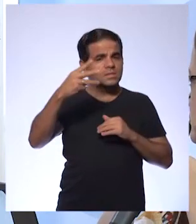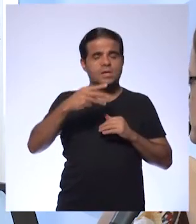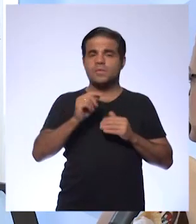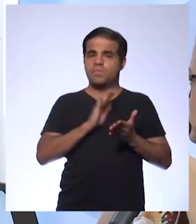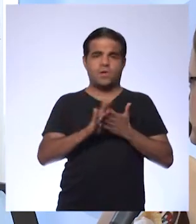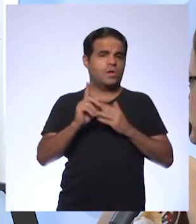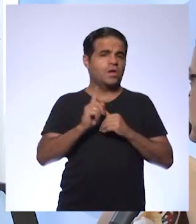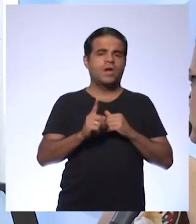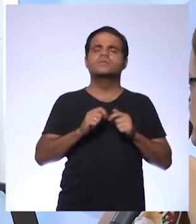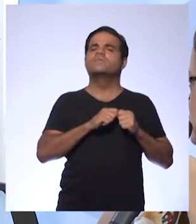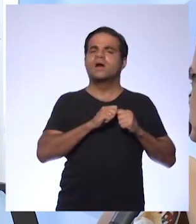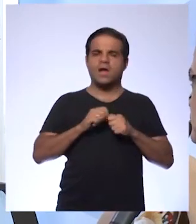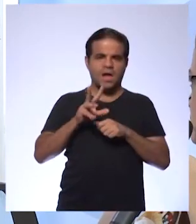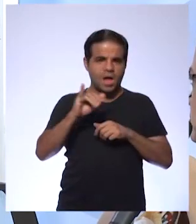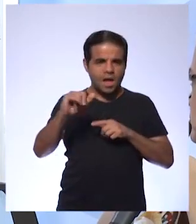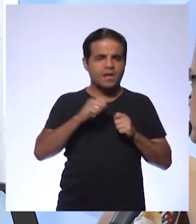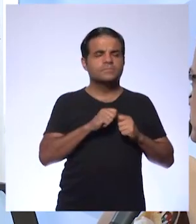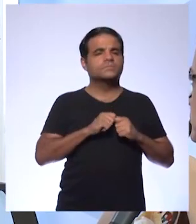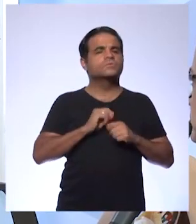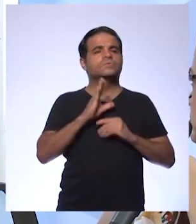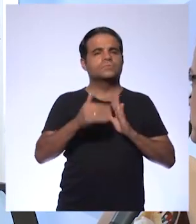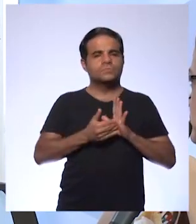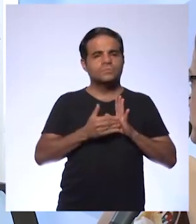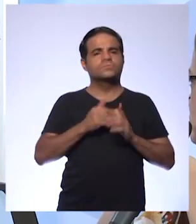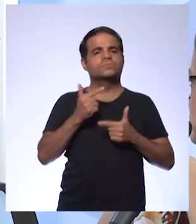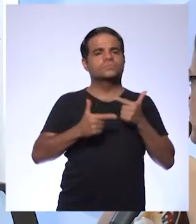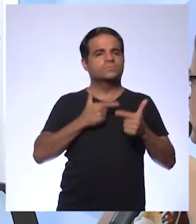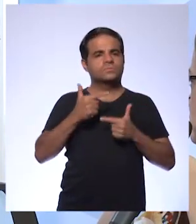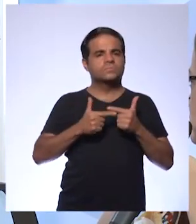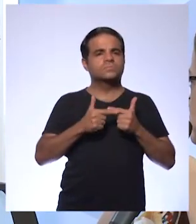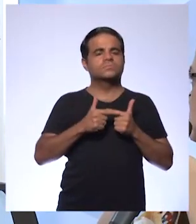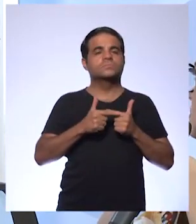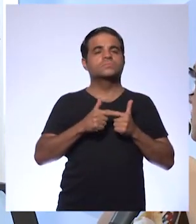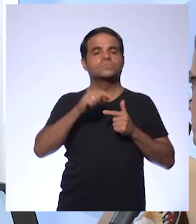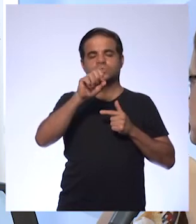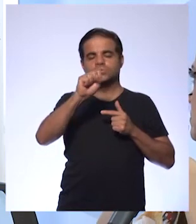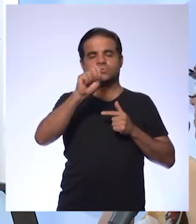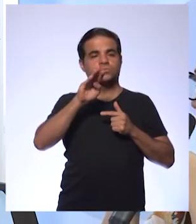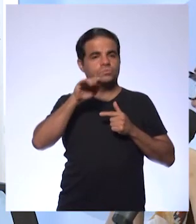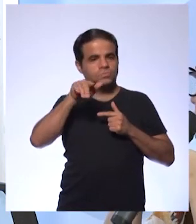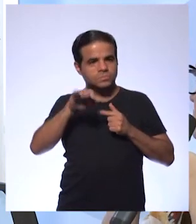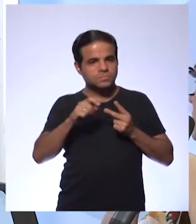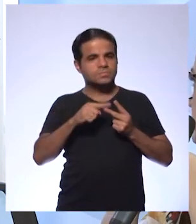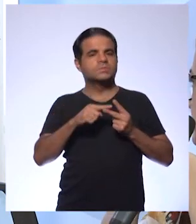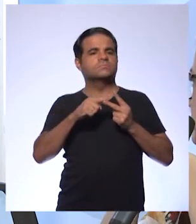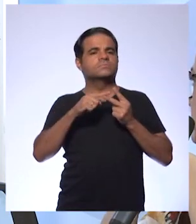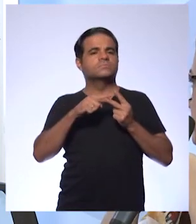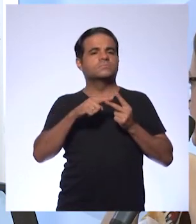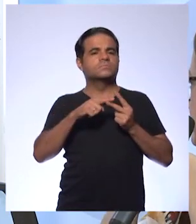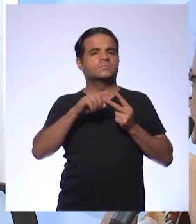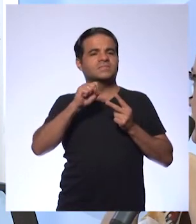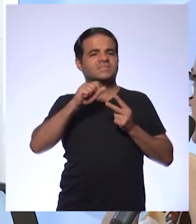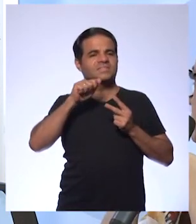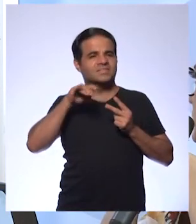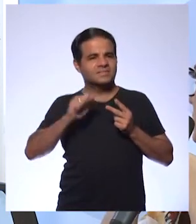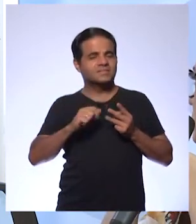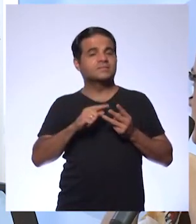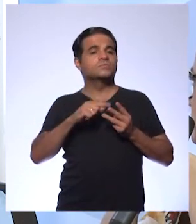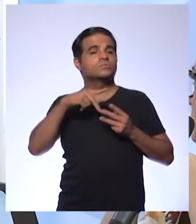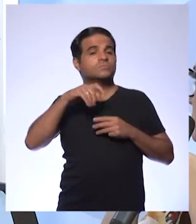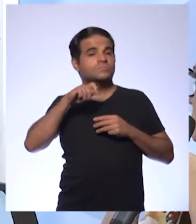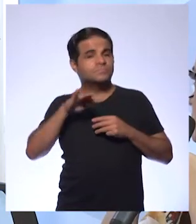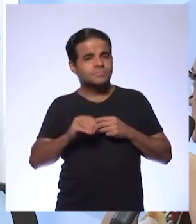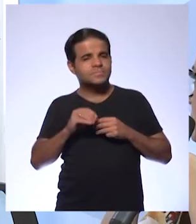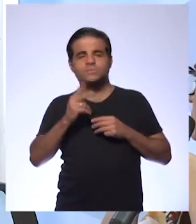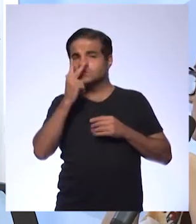foge. Ele vai fazer também todo um trabalho. Sublimes rimando com crimes, satisfeito rimou com peito.